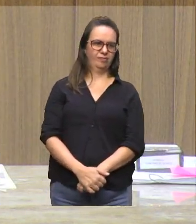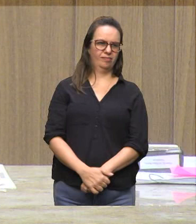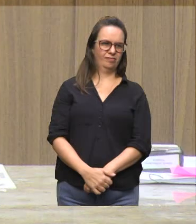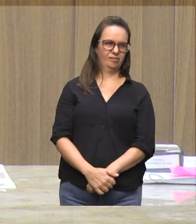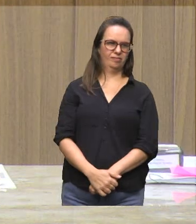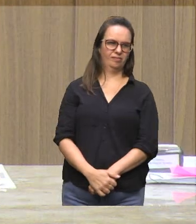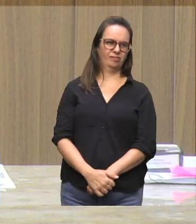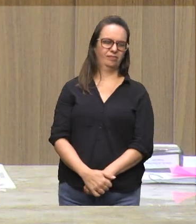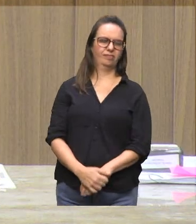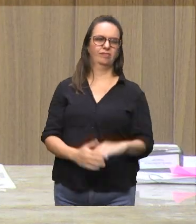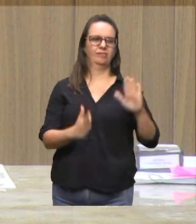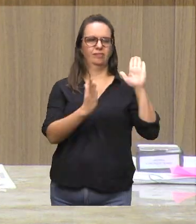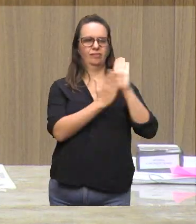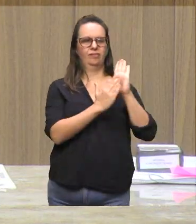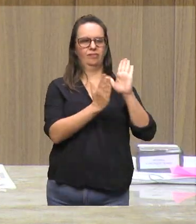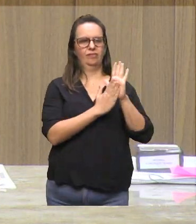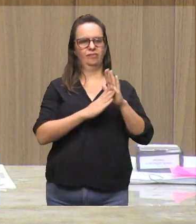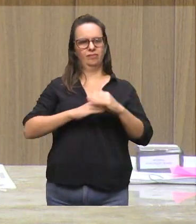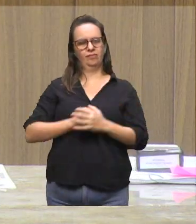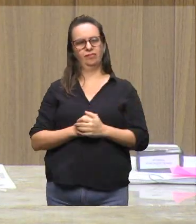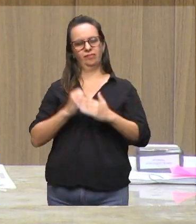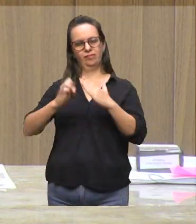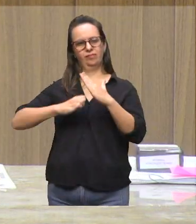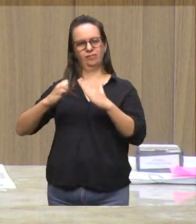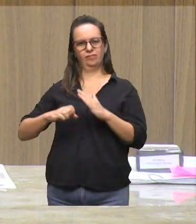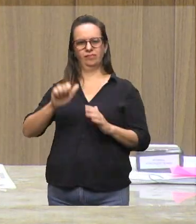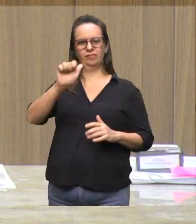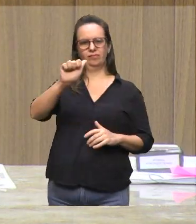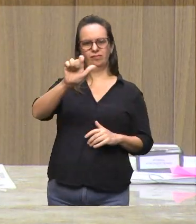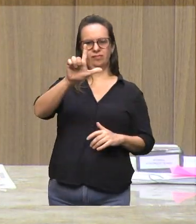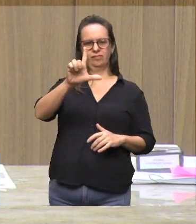A proposta de emenda à LOMA número